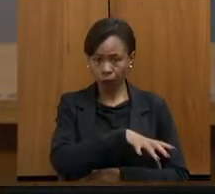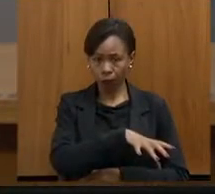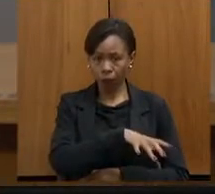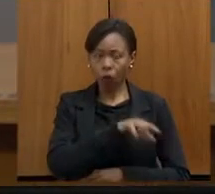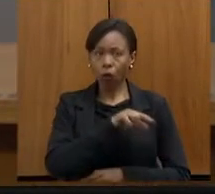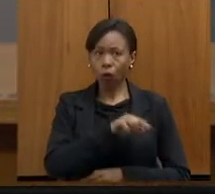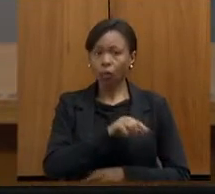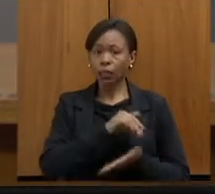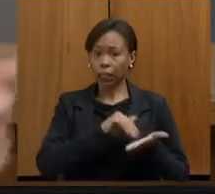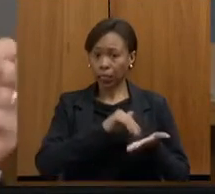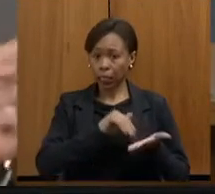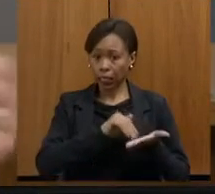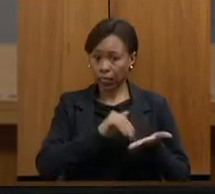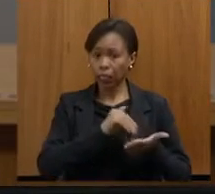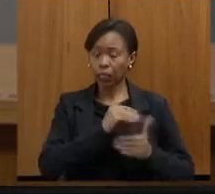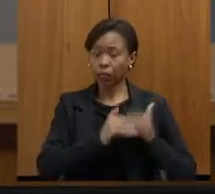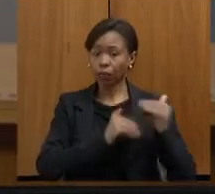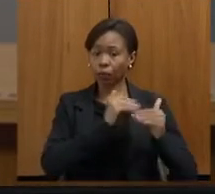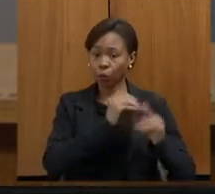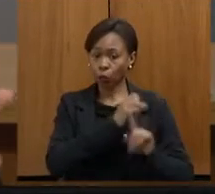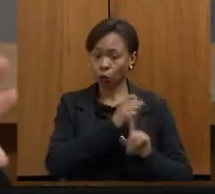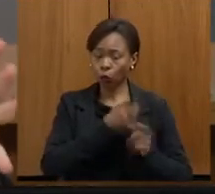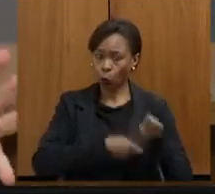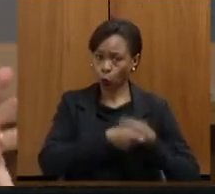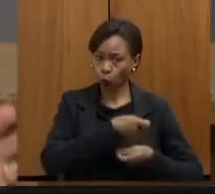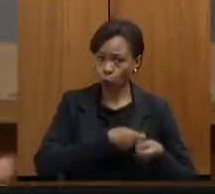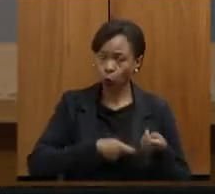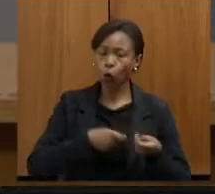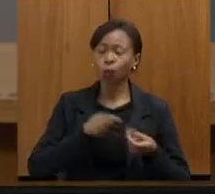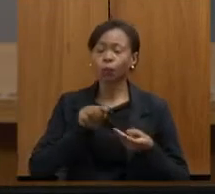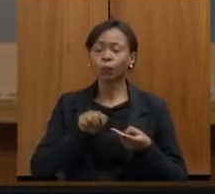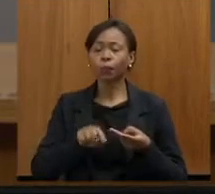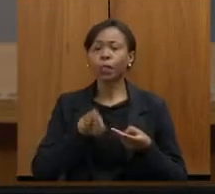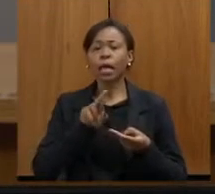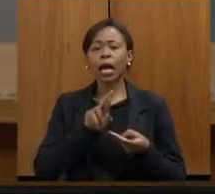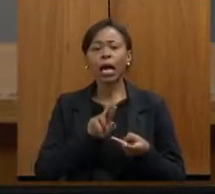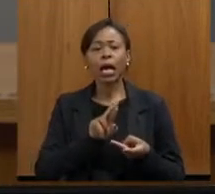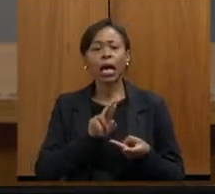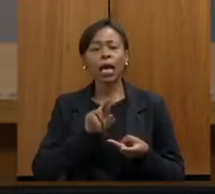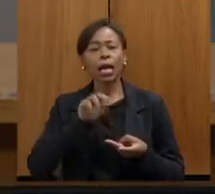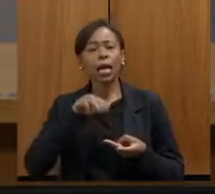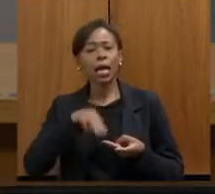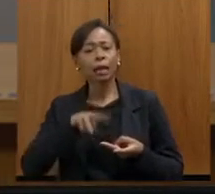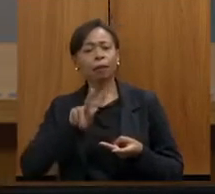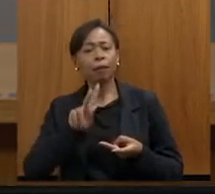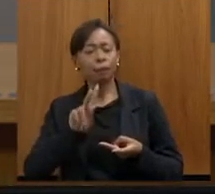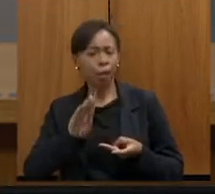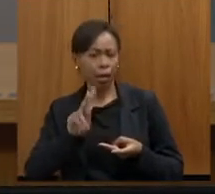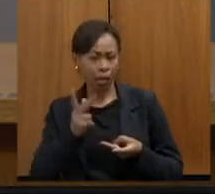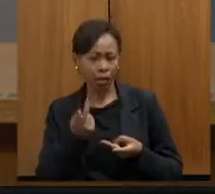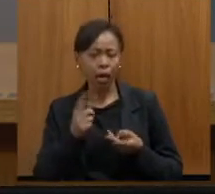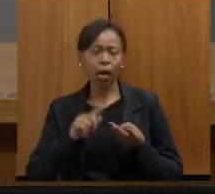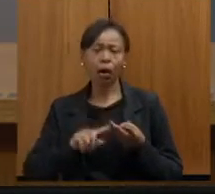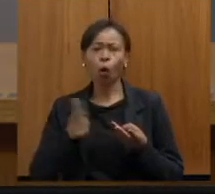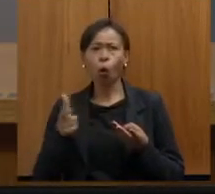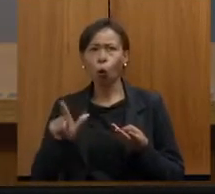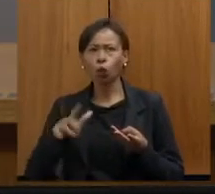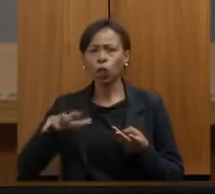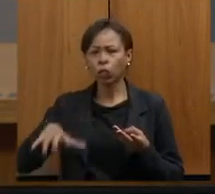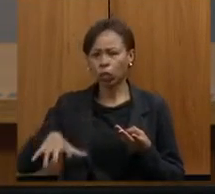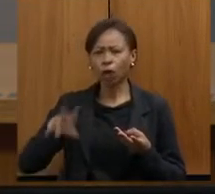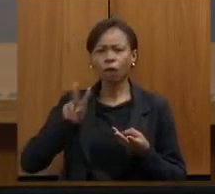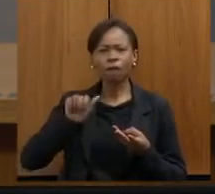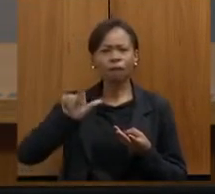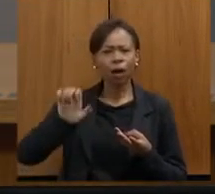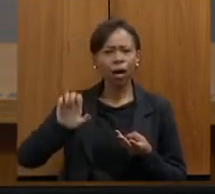Desenvolvimento Econômico cuidando do Estado inteiro, a RMBH cuidando da parte metropolitana de Belo Horizonte, a Vale do Aço, cuidando da parte do Vale do Aço. A gente